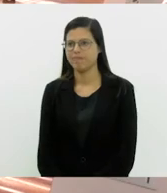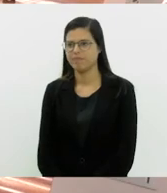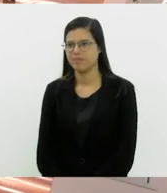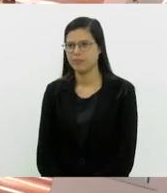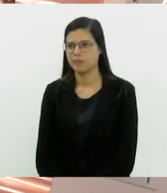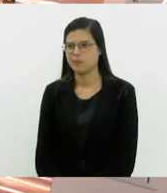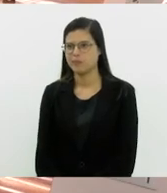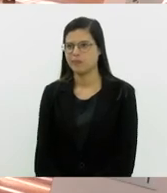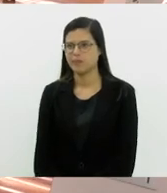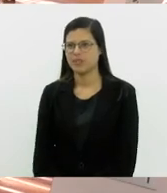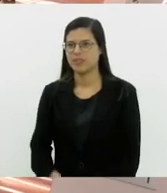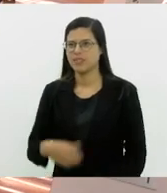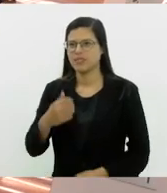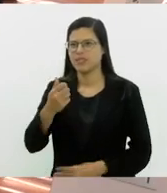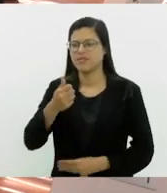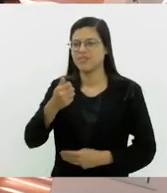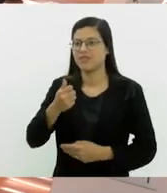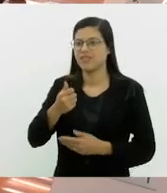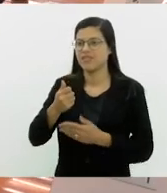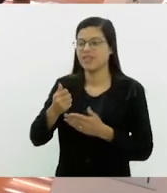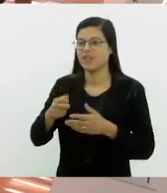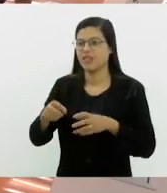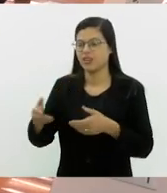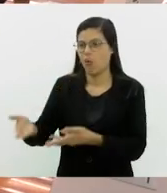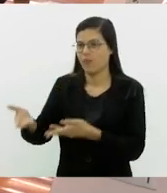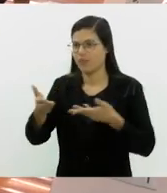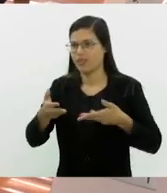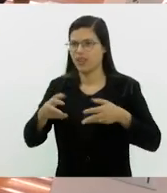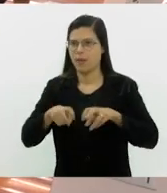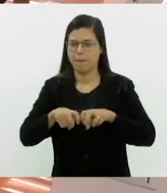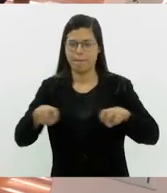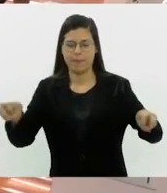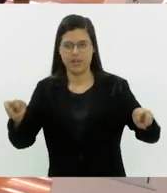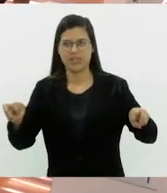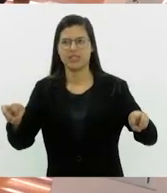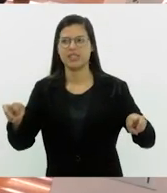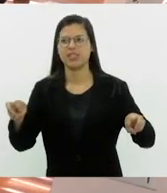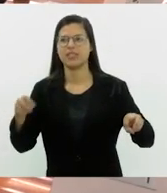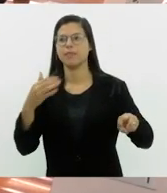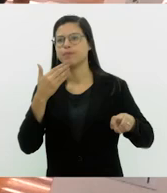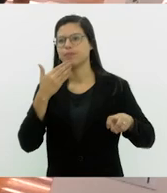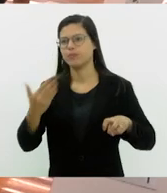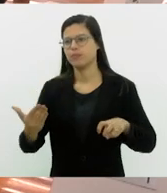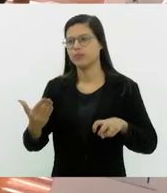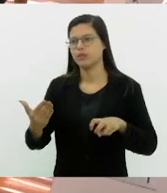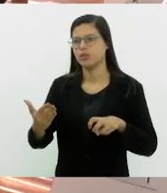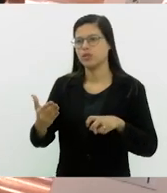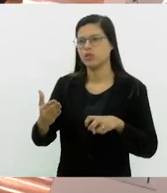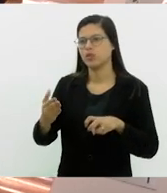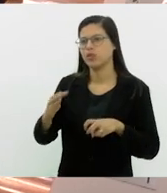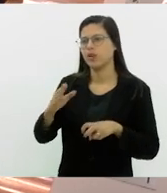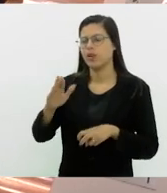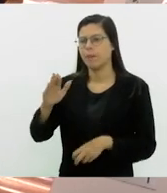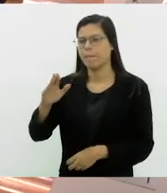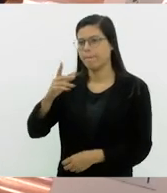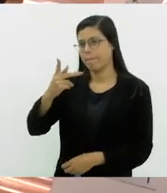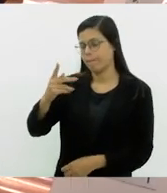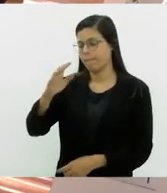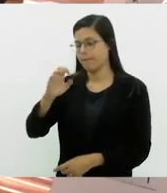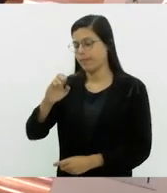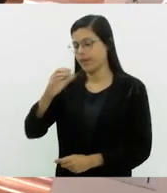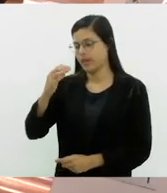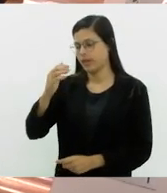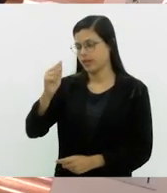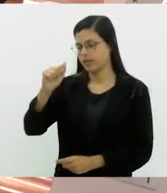Bom, em primeiro lugar, gostaríamos de pedir para compor a mesa, aqui solicitar a gentileza então do Brigadeiro Peçanha,